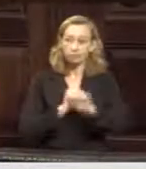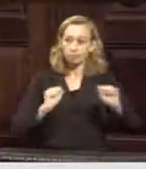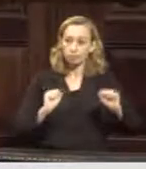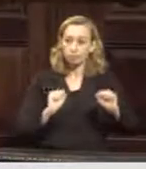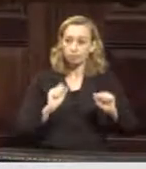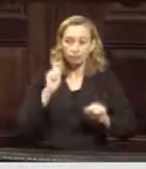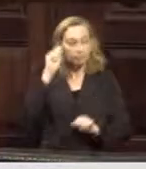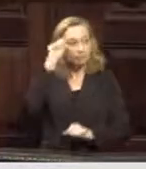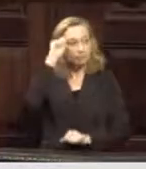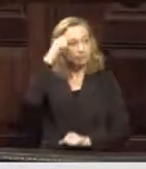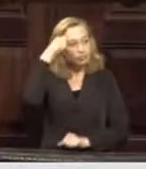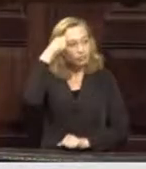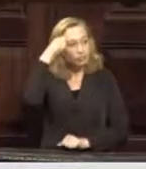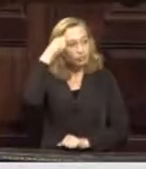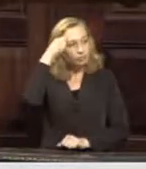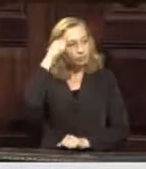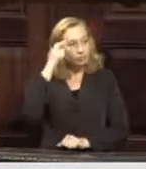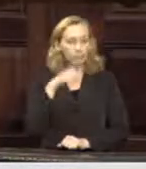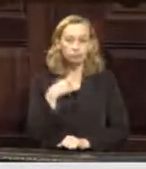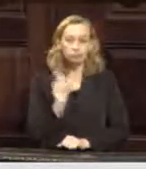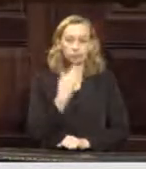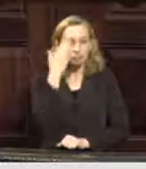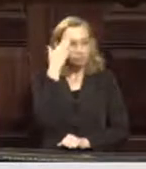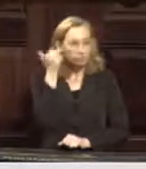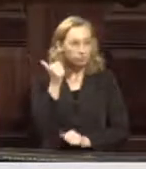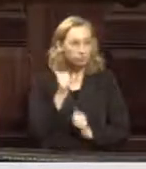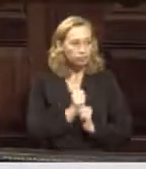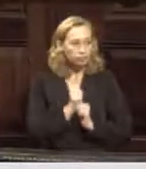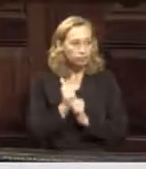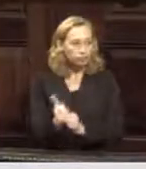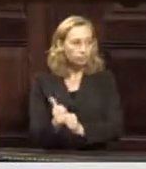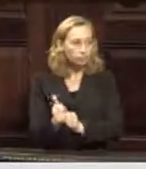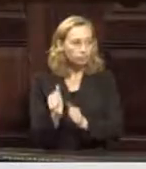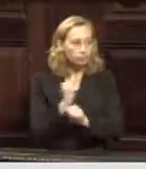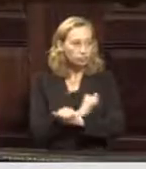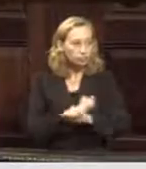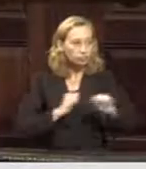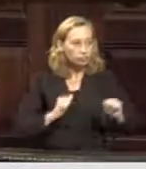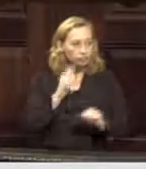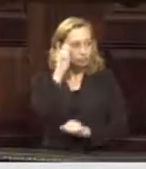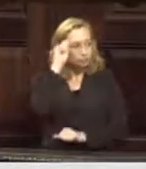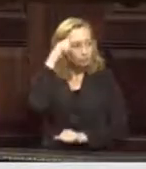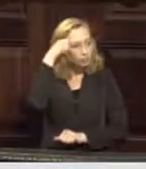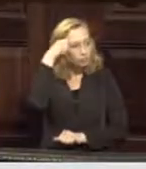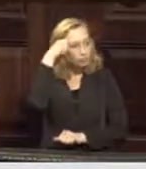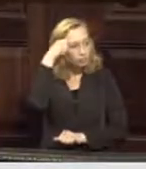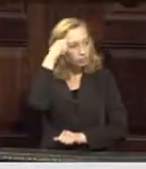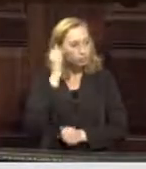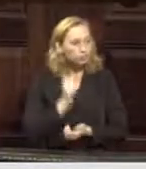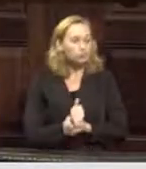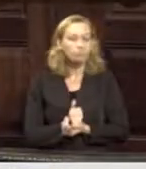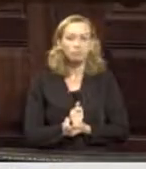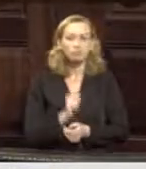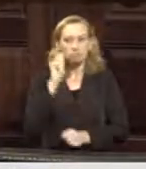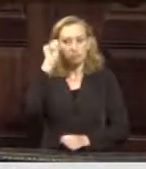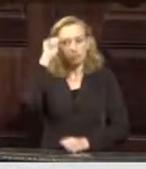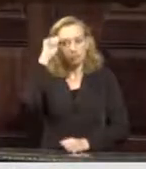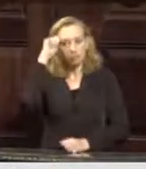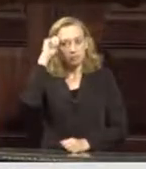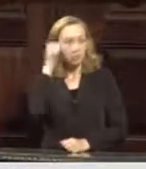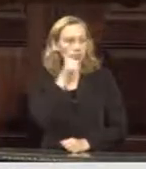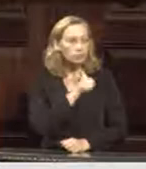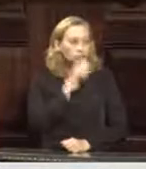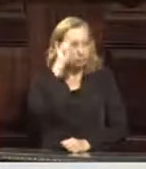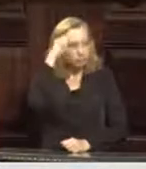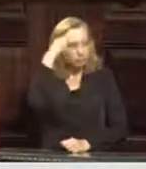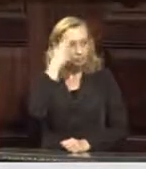a abolição não se fez acompanhar para os negros e negras alforriados, libertados, que conquistaram sua